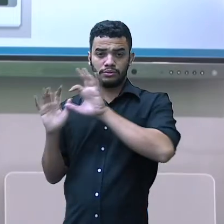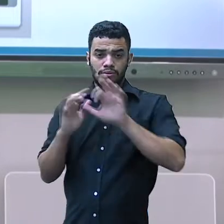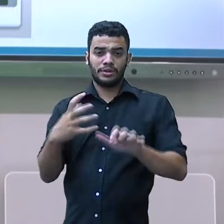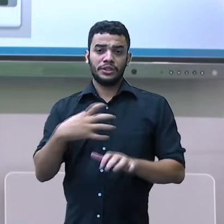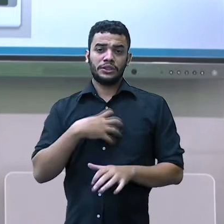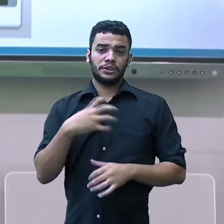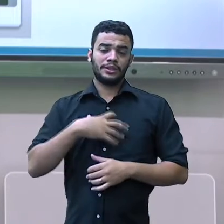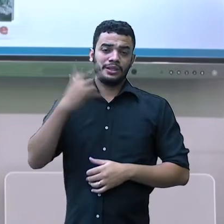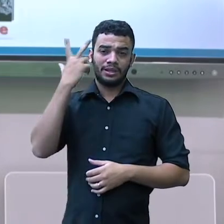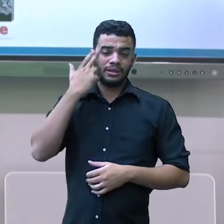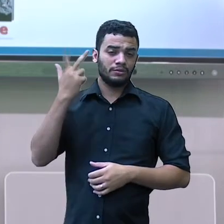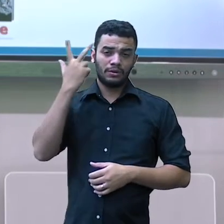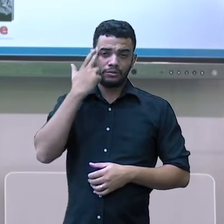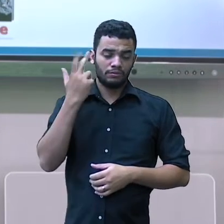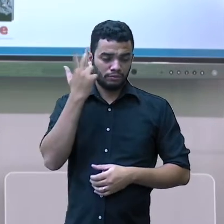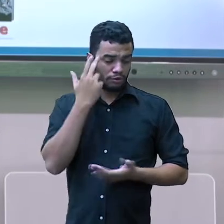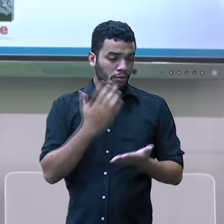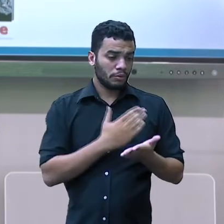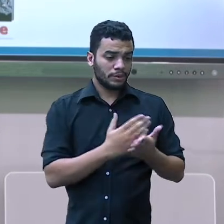de habitantes.